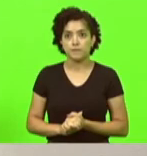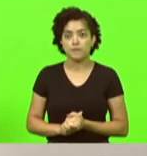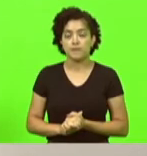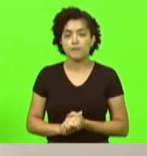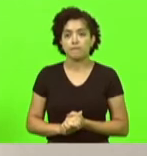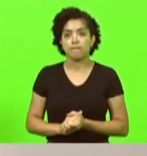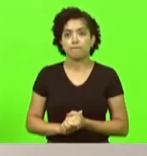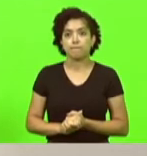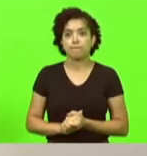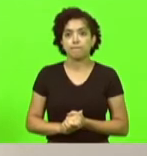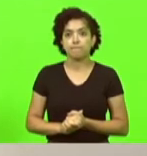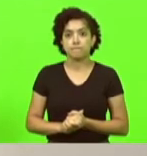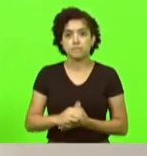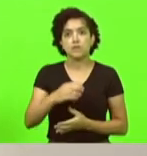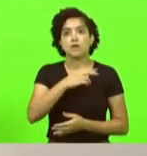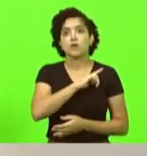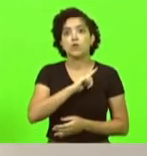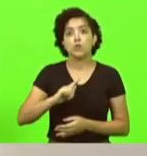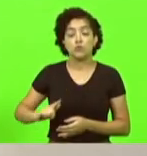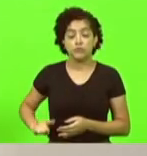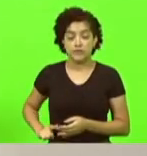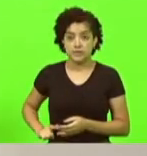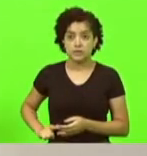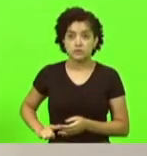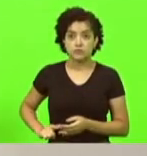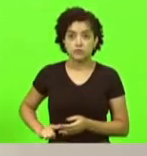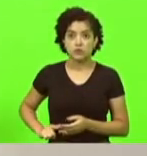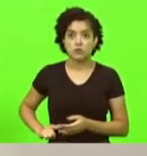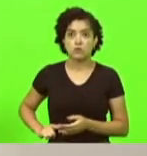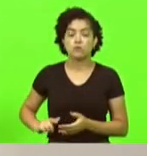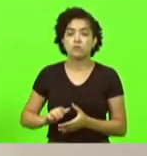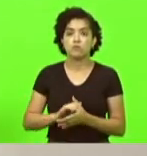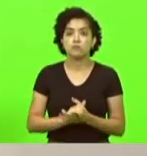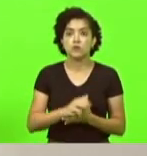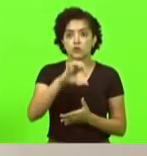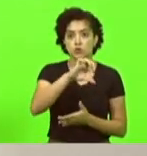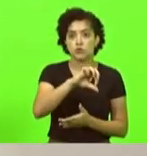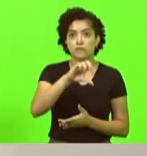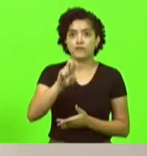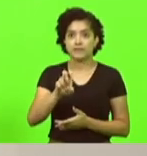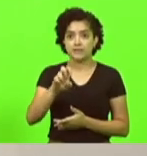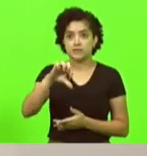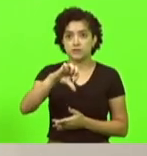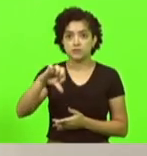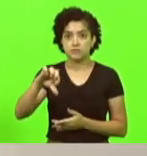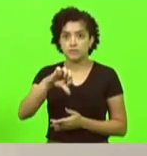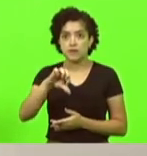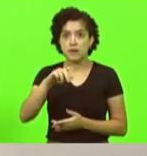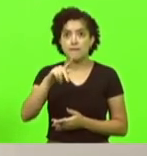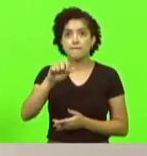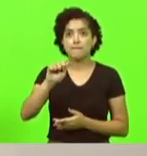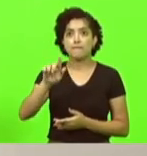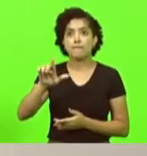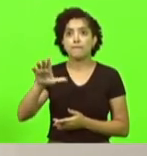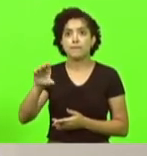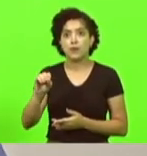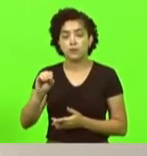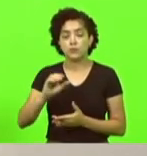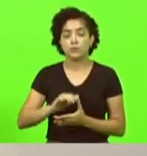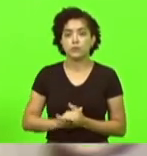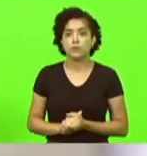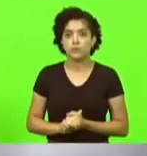o Excelentíssimo Senhor governador do Estado de Santa Catarina período 95/99 Paulo Afonso Evangelista Vieira